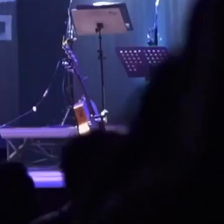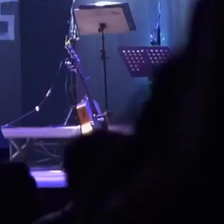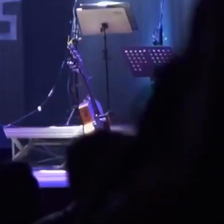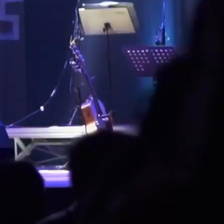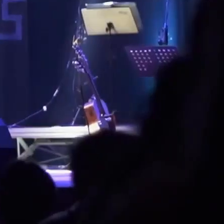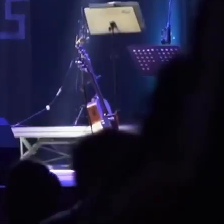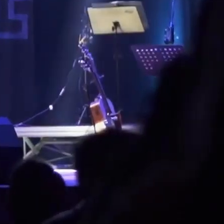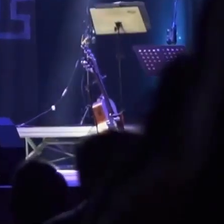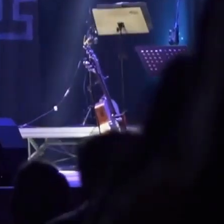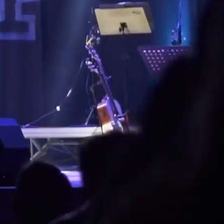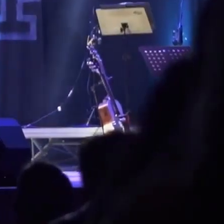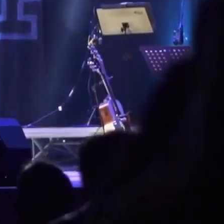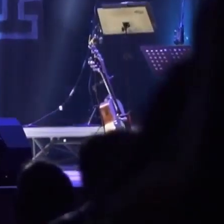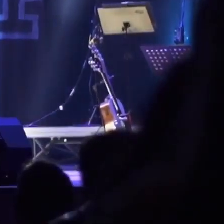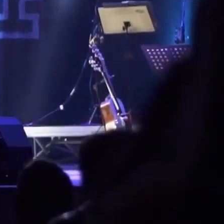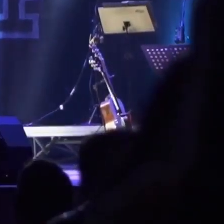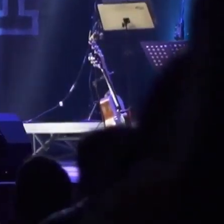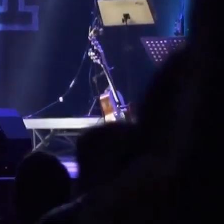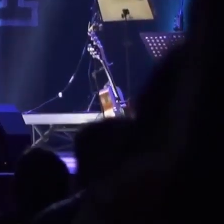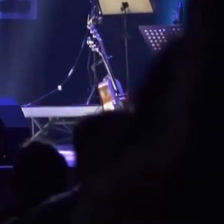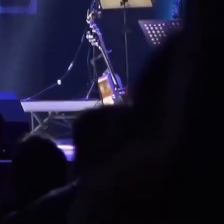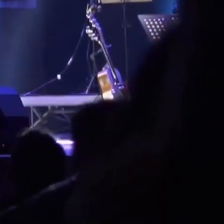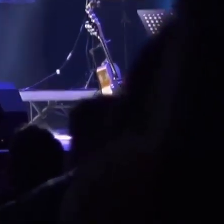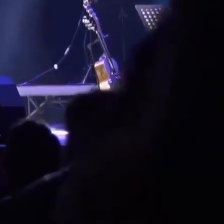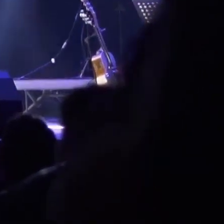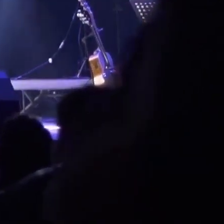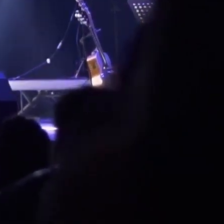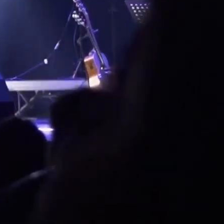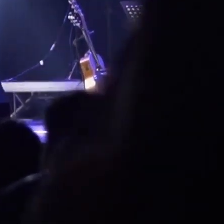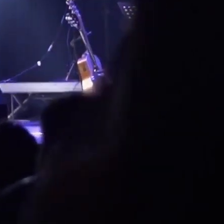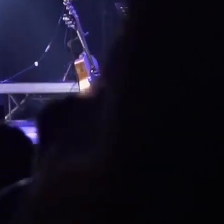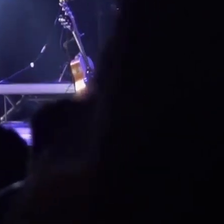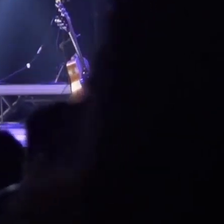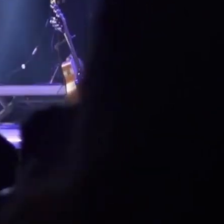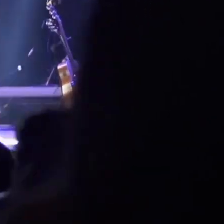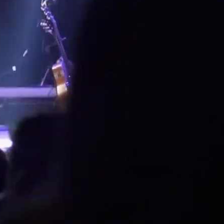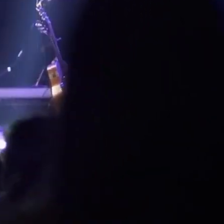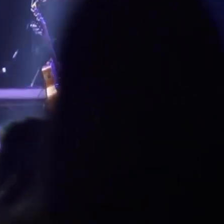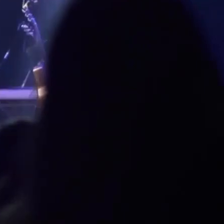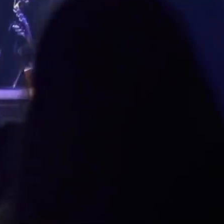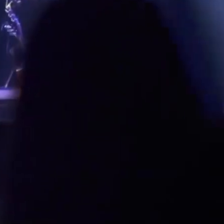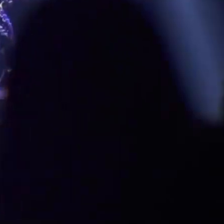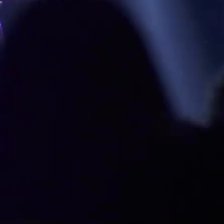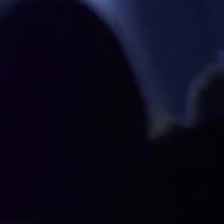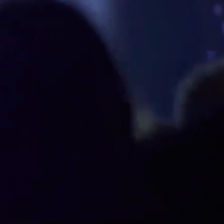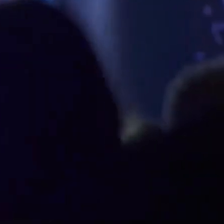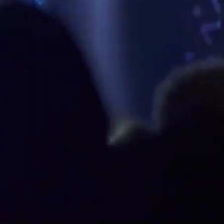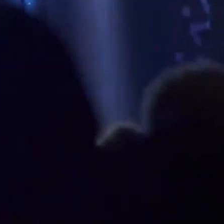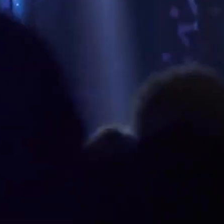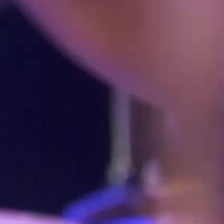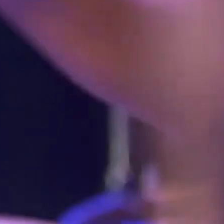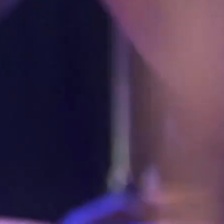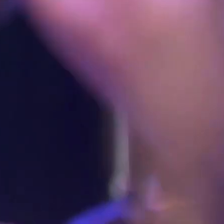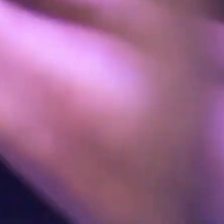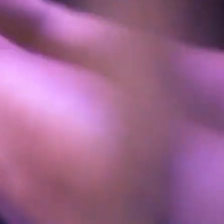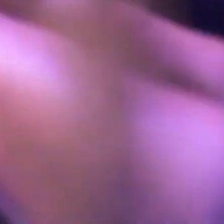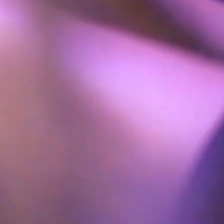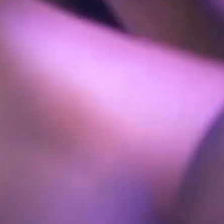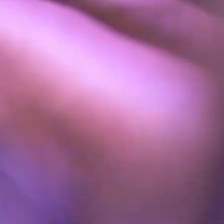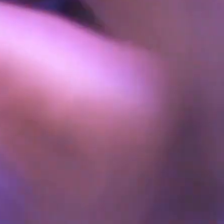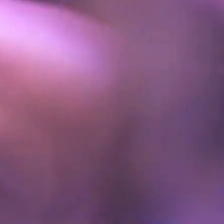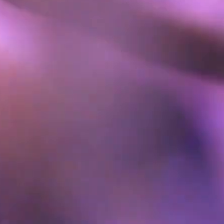saciar, tira a tuíra do couro, que agora é dos vera, vou te imaginar. Por quê?